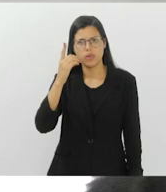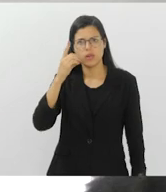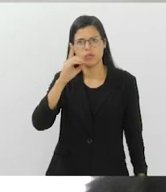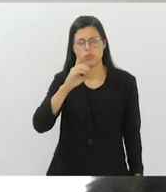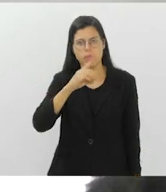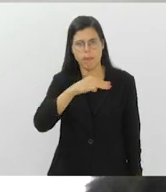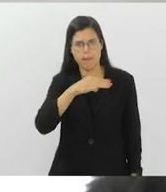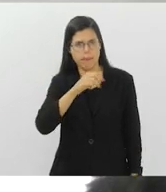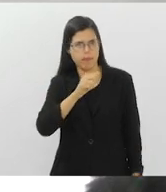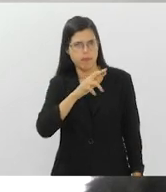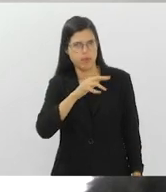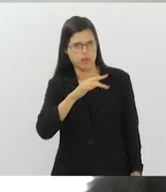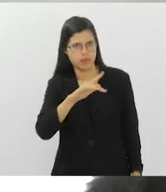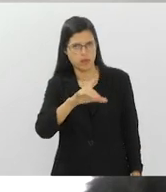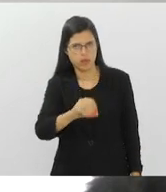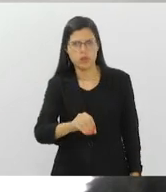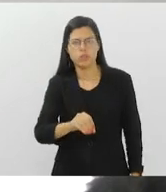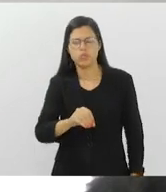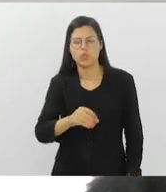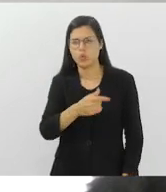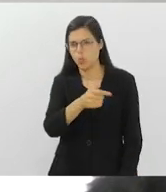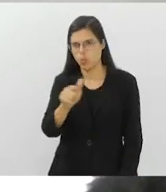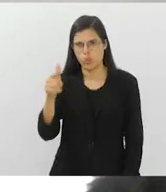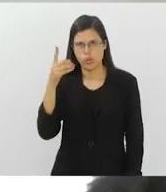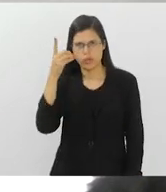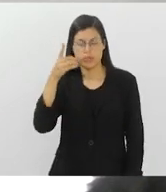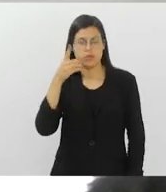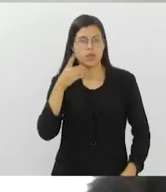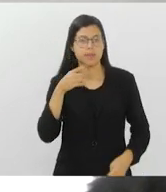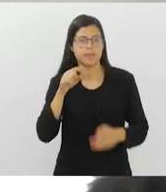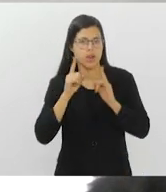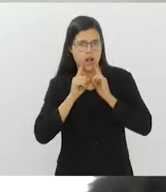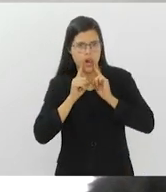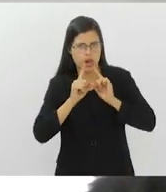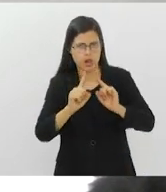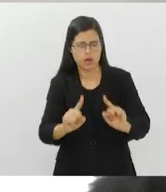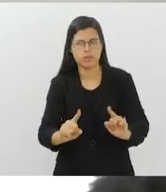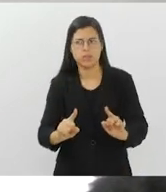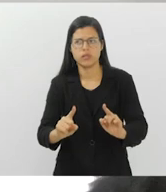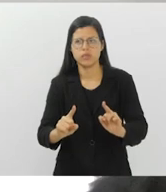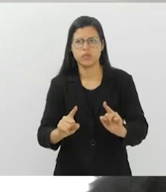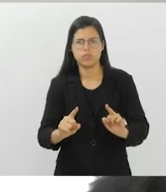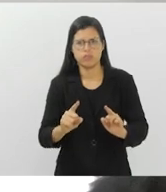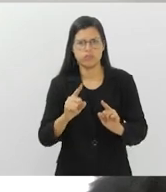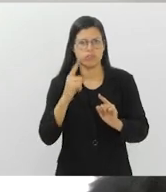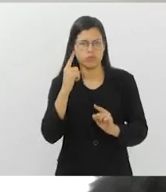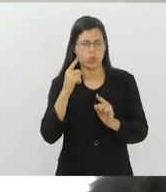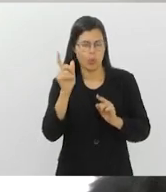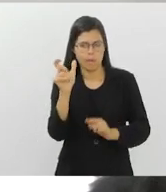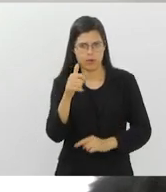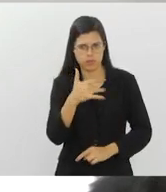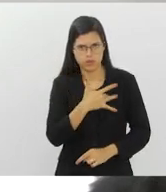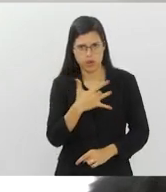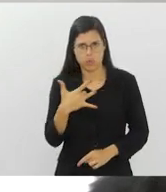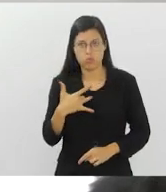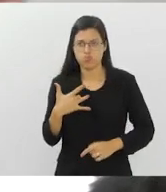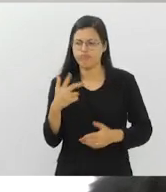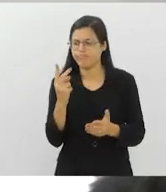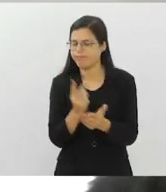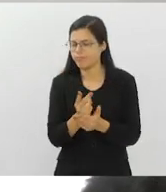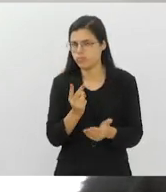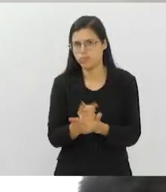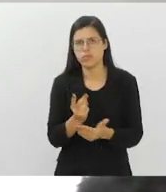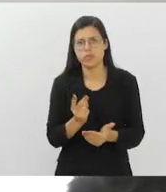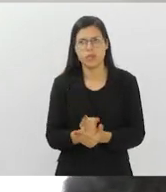deputados. E essas reclamações dos planos de saúde são constantes. tanto